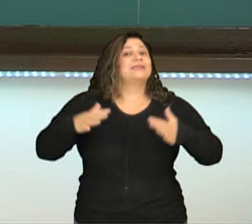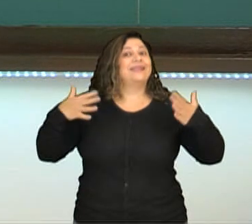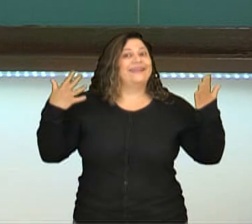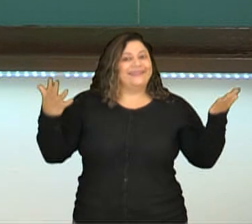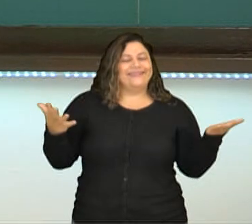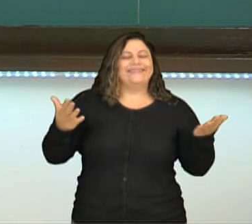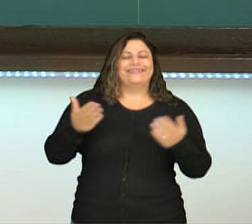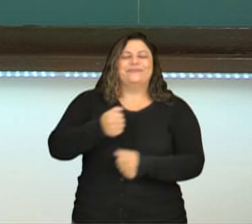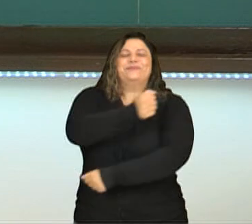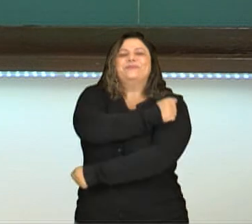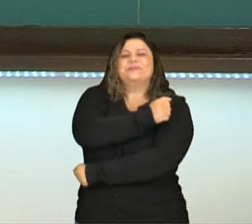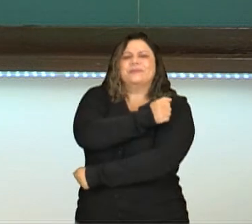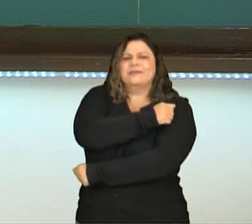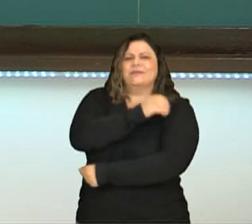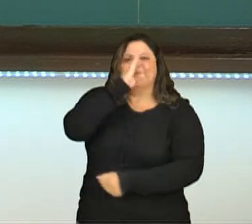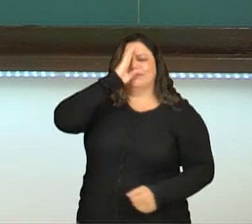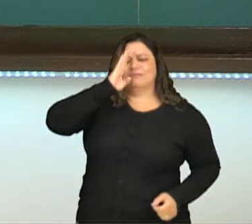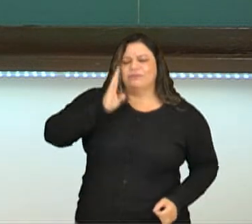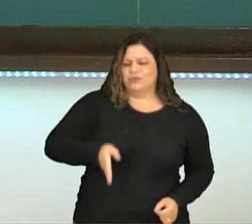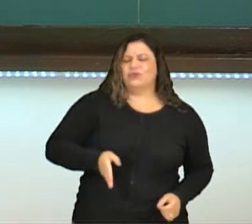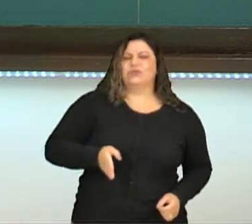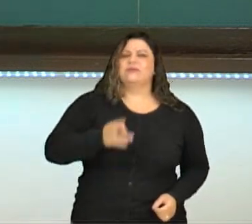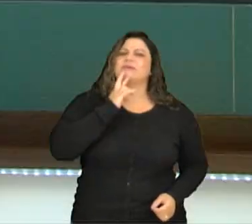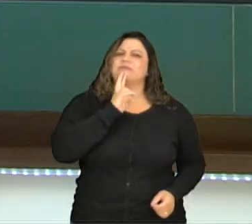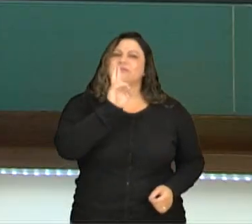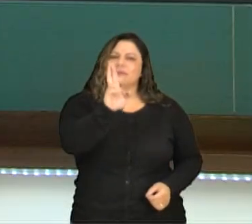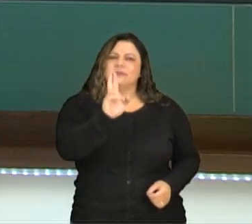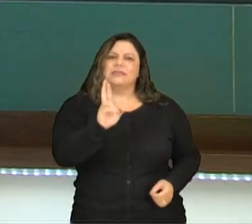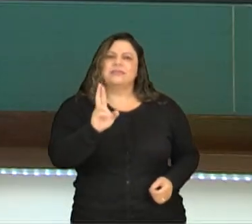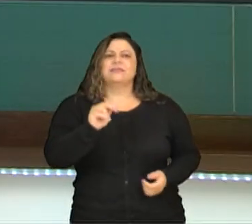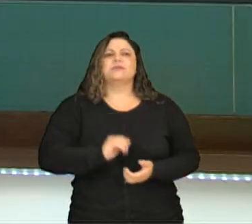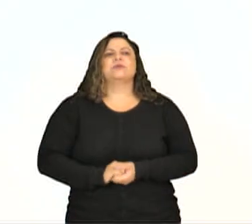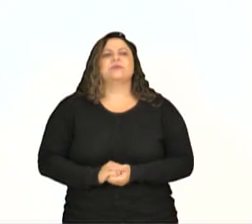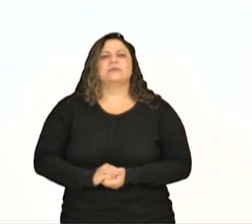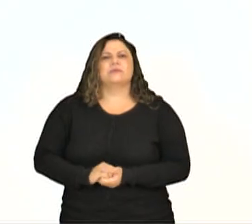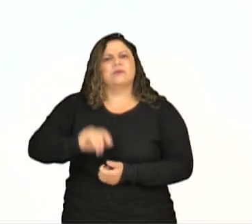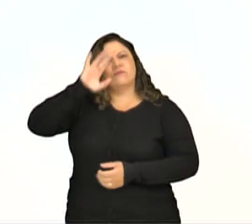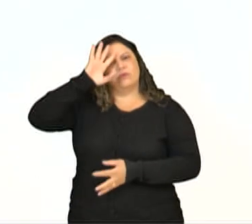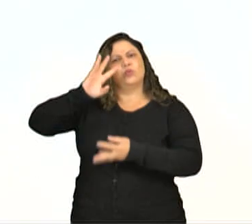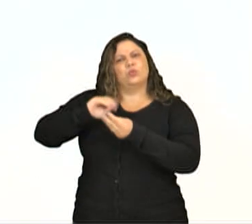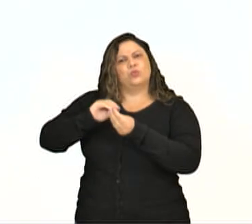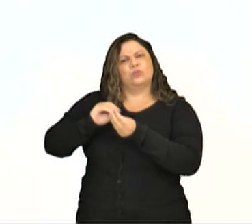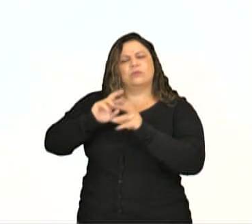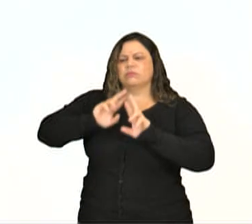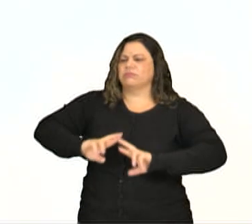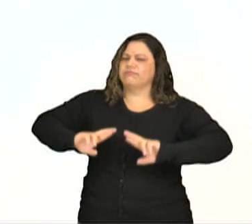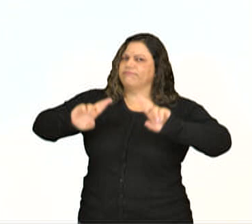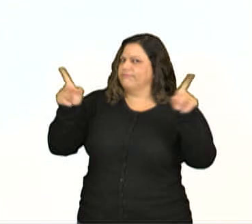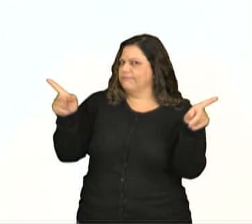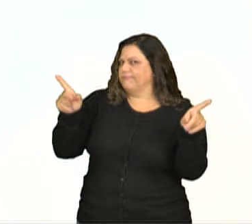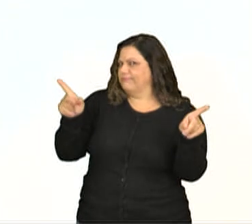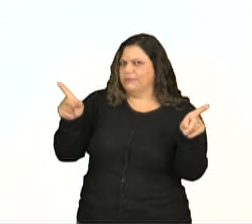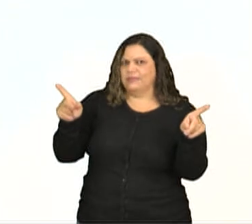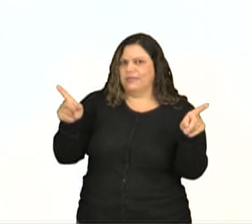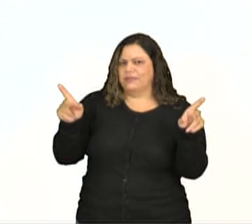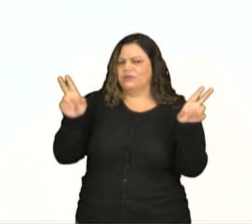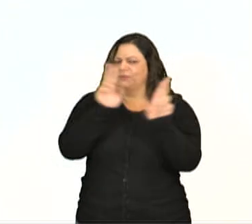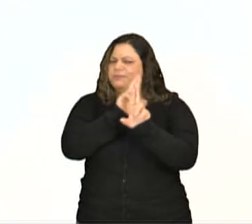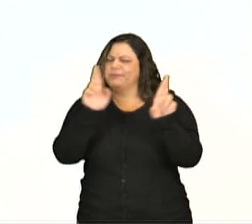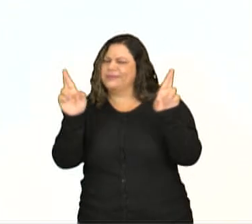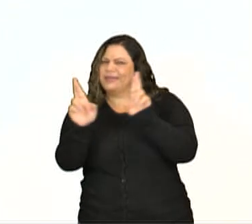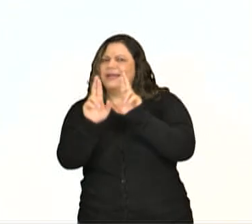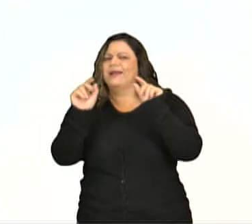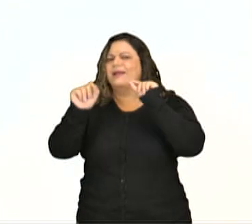Então, estudante, vamos aqui diretamente a uma resposta. Foram soluções diferentes para questões relativas